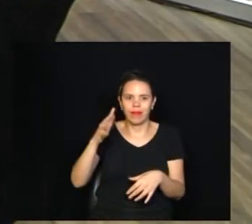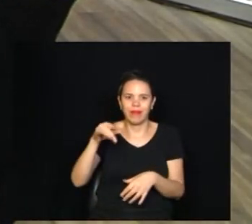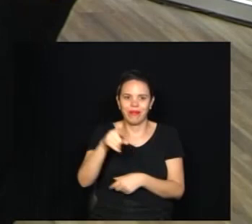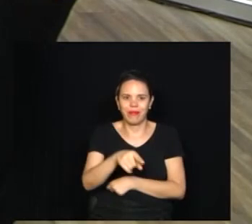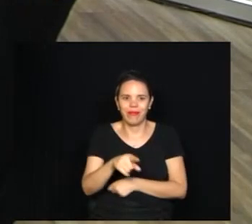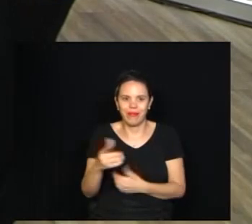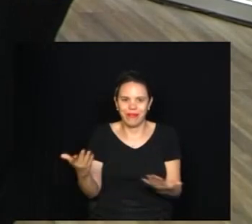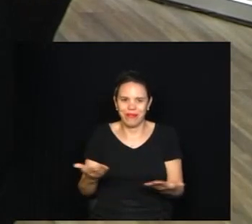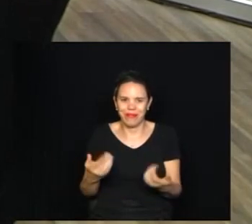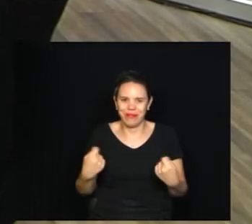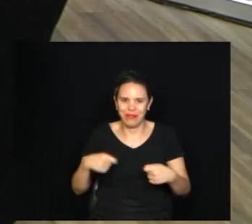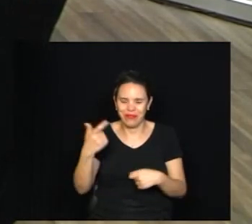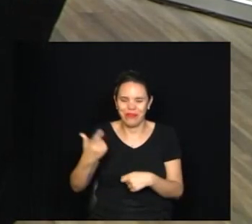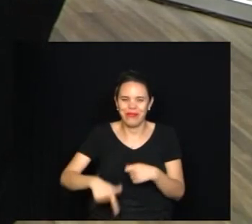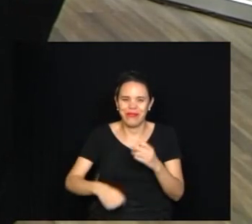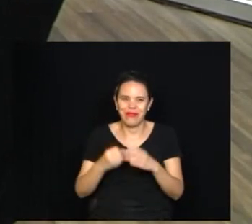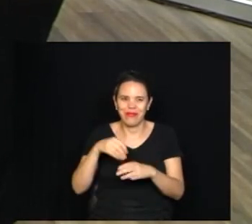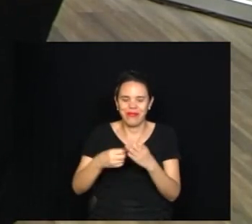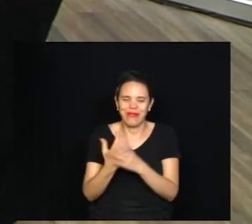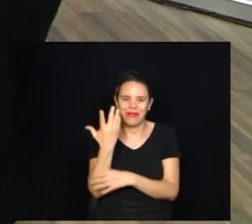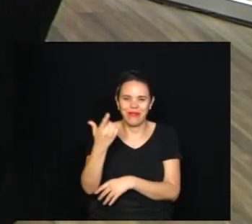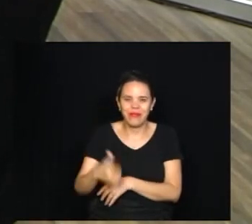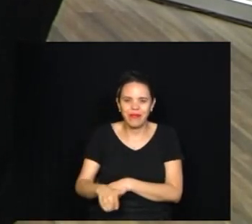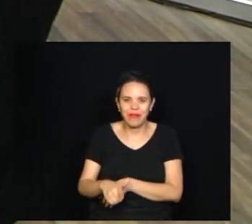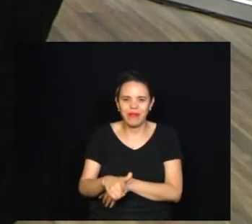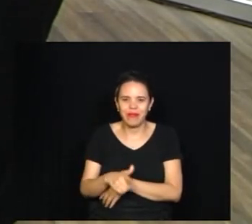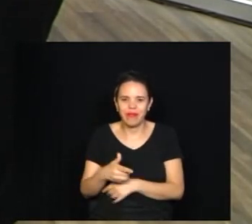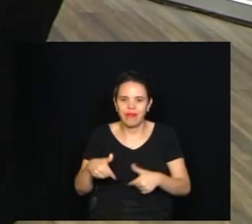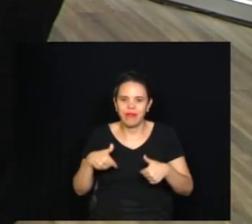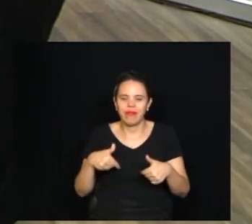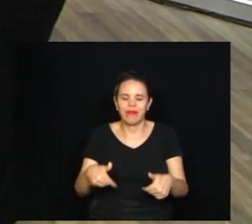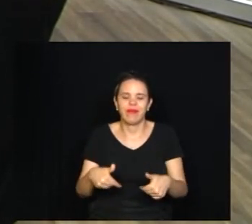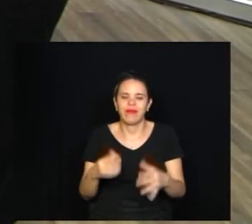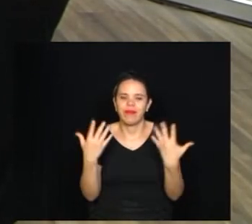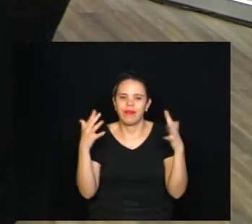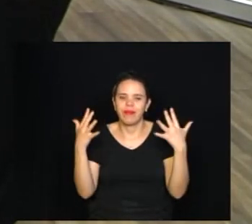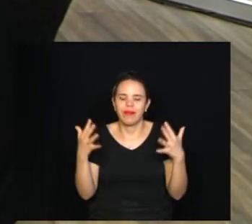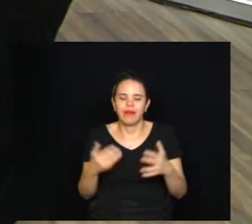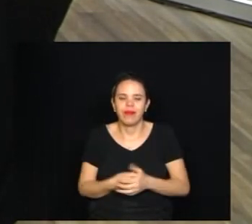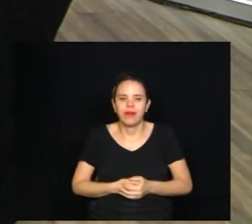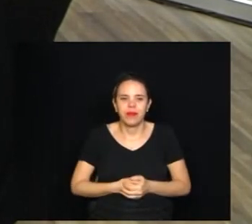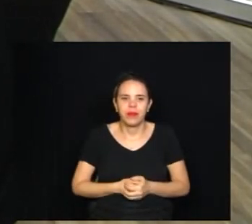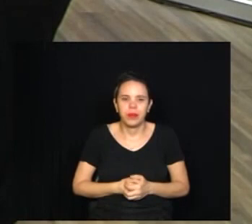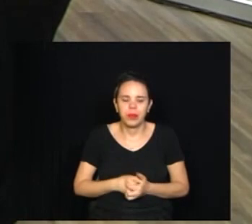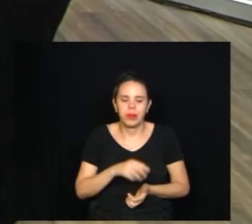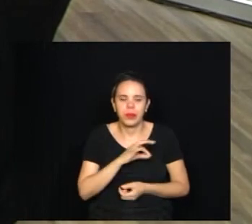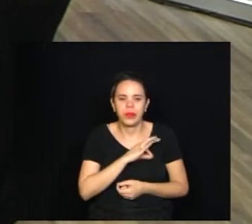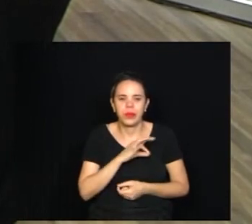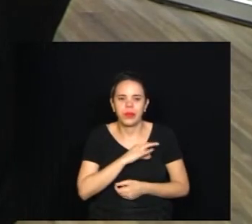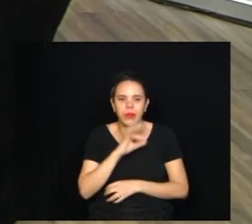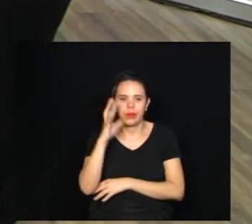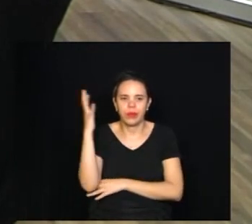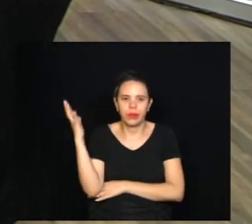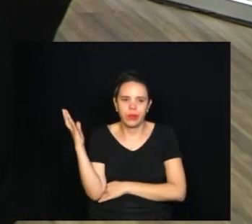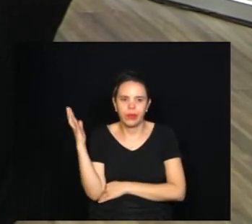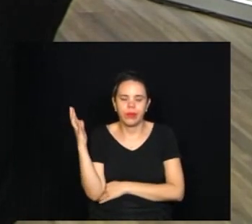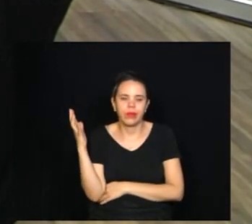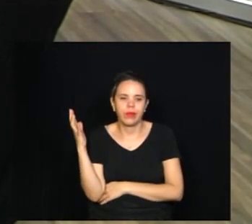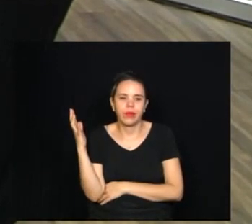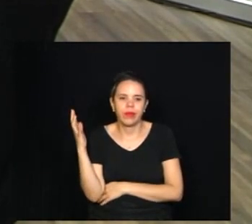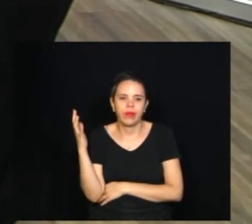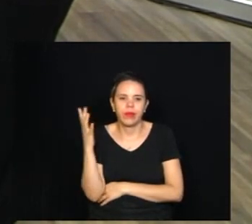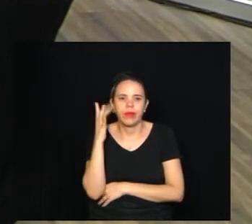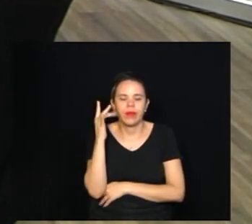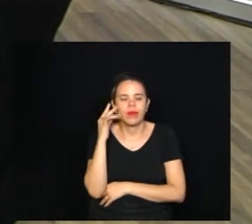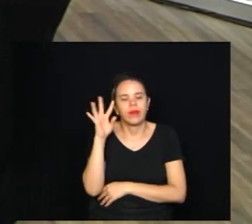idade, agora preciso plantar novamente, mas bela iniciativa, tá de parabéns então à Polícia Ambiental. Mina Abreu,